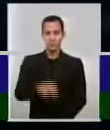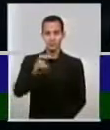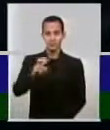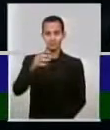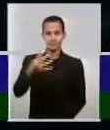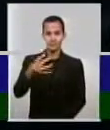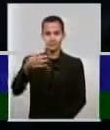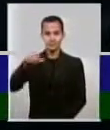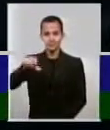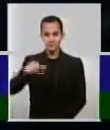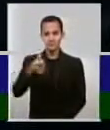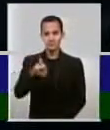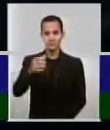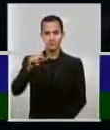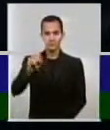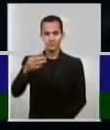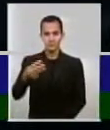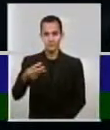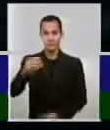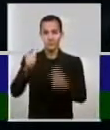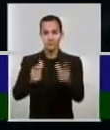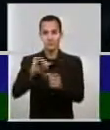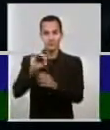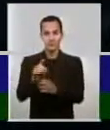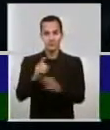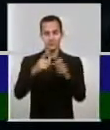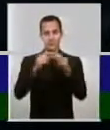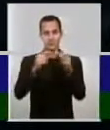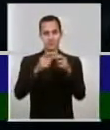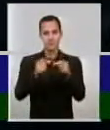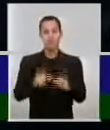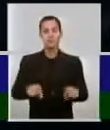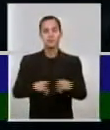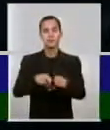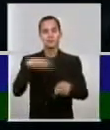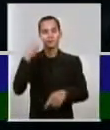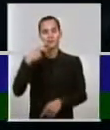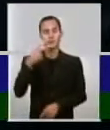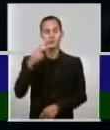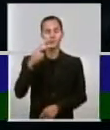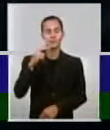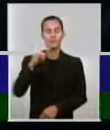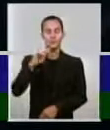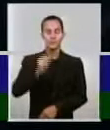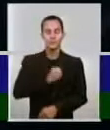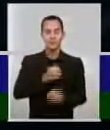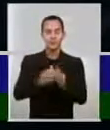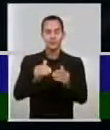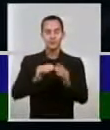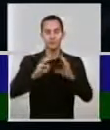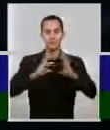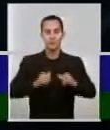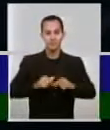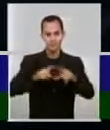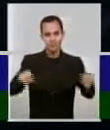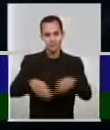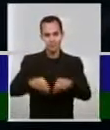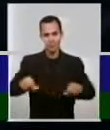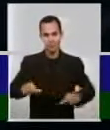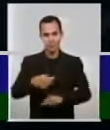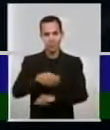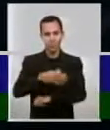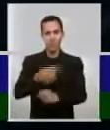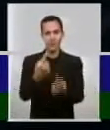264, 549, 683, Baixo Jardim Brasília, ainda do vereador Silésio Miranda, solicitando limpeza de lote